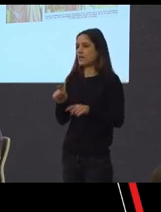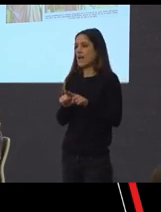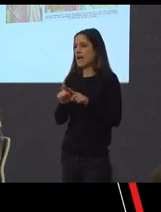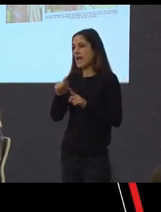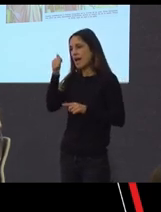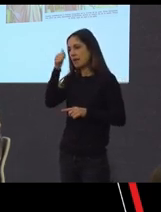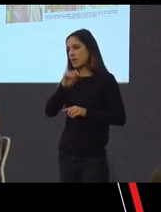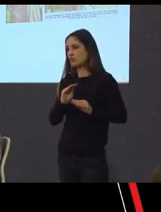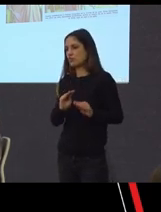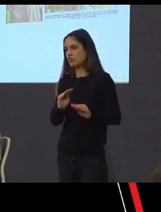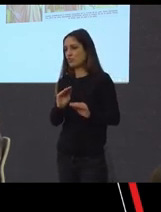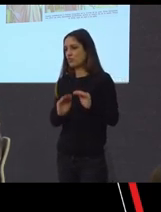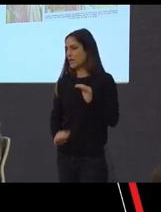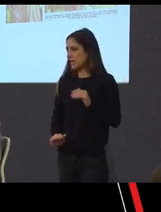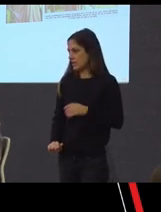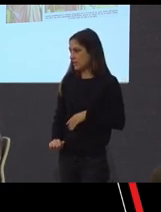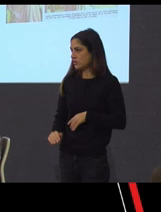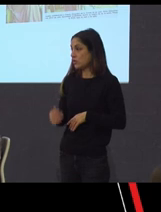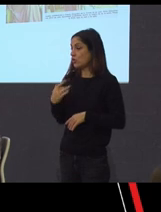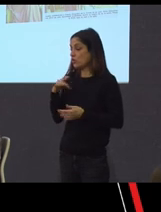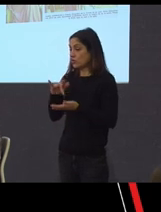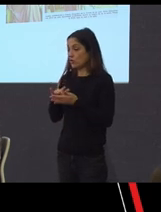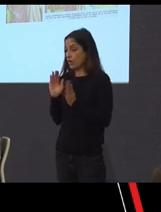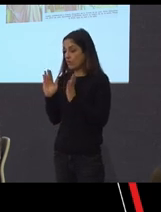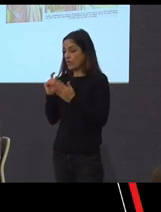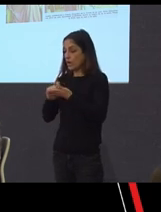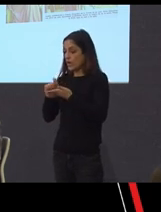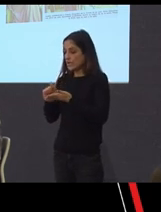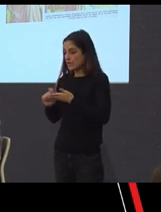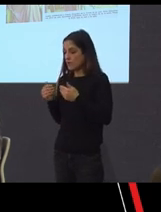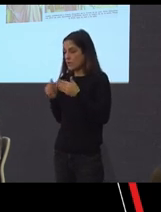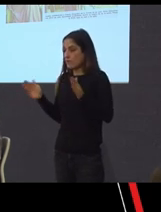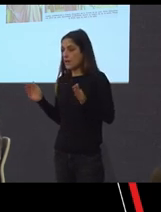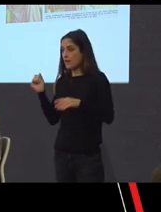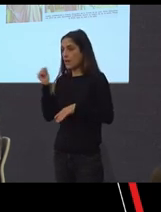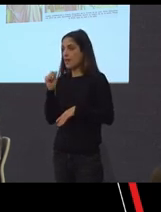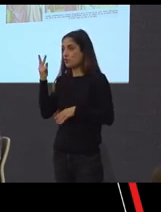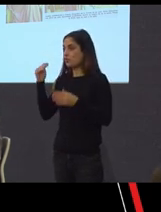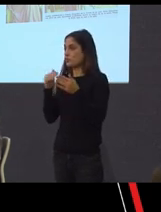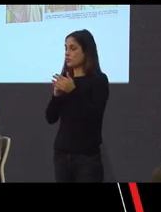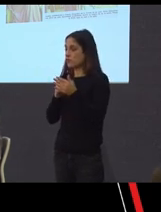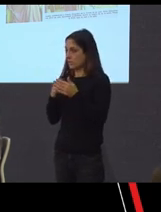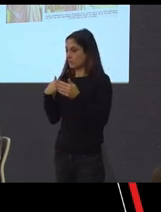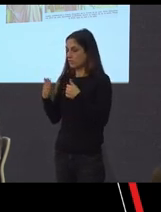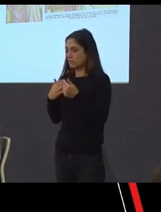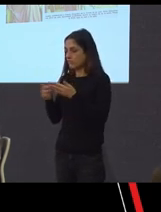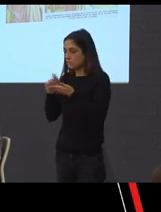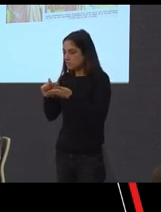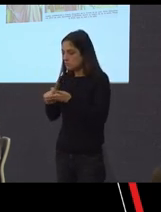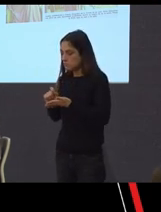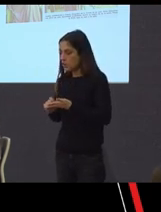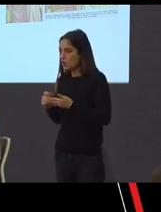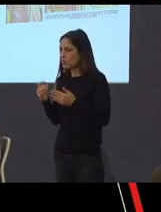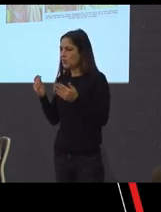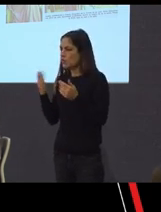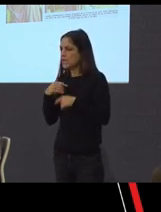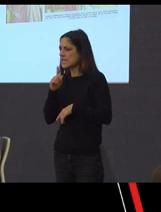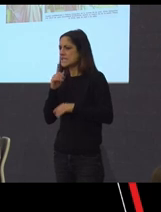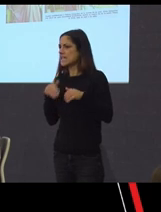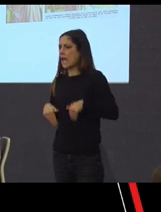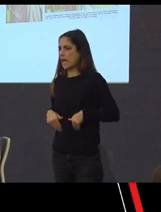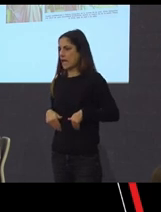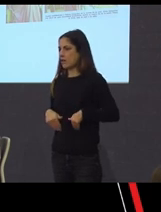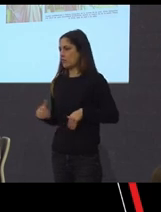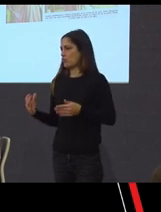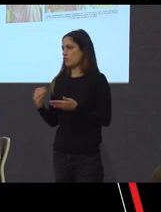pasou. Eu cando escribín sobre isto por primeira vez no ano 2000, non era un secreto, isto